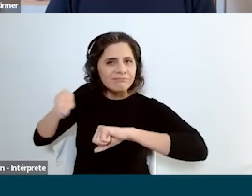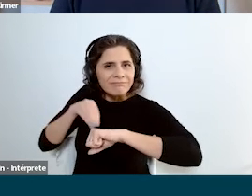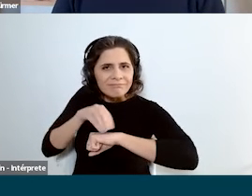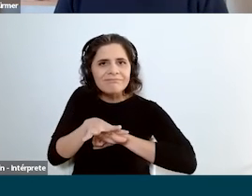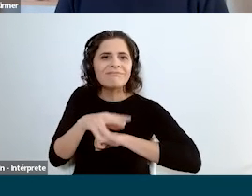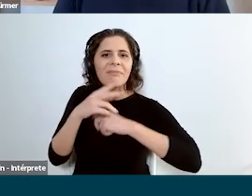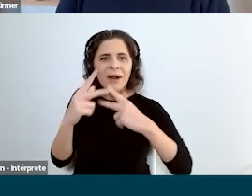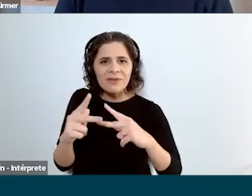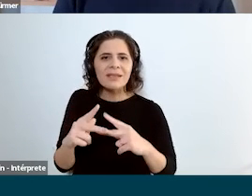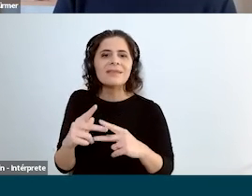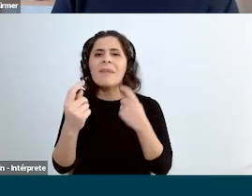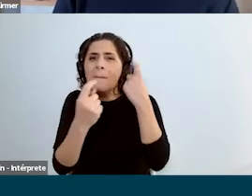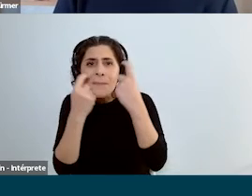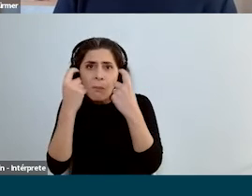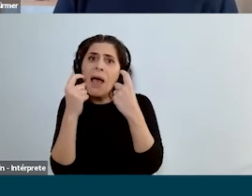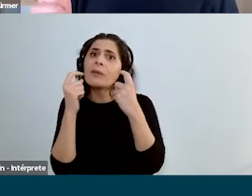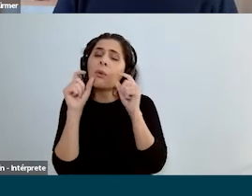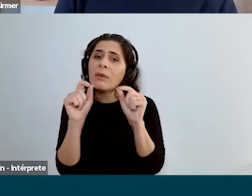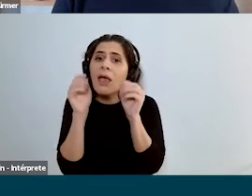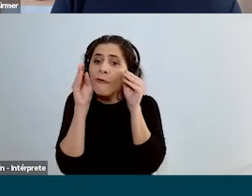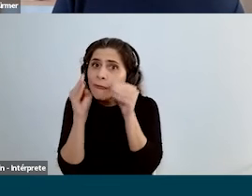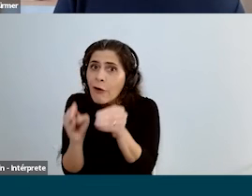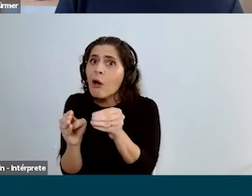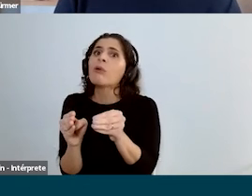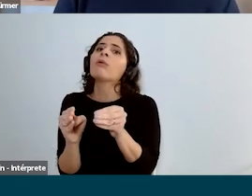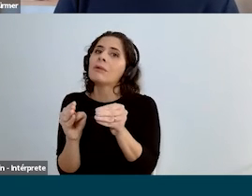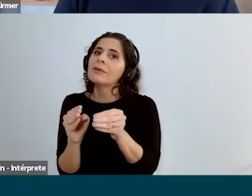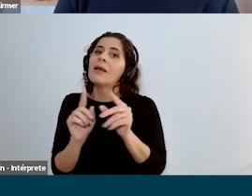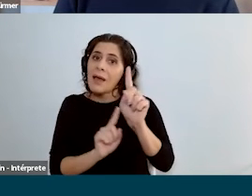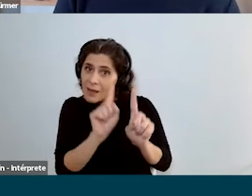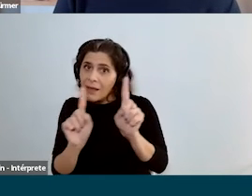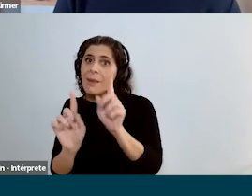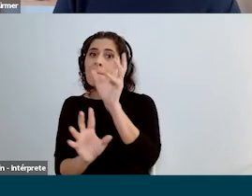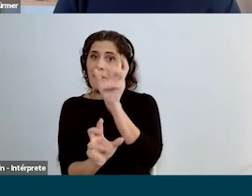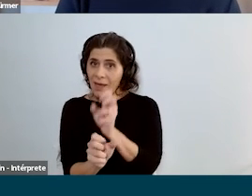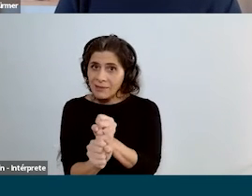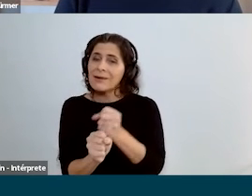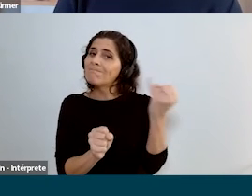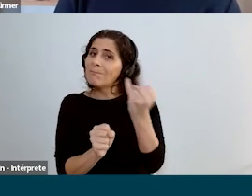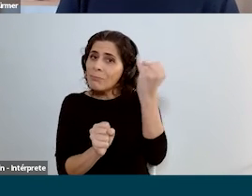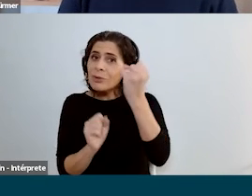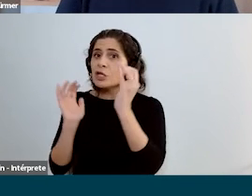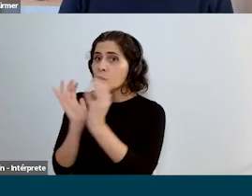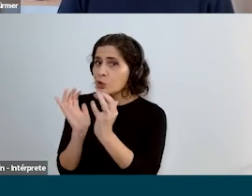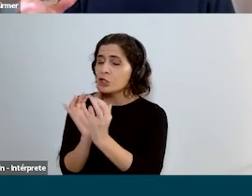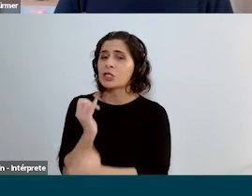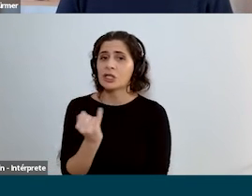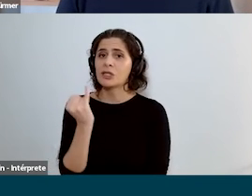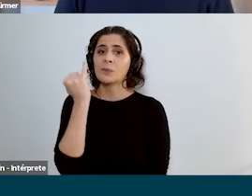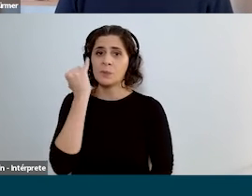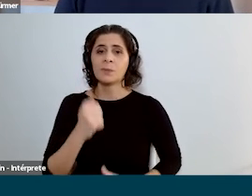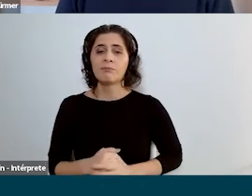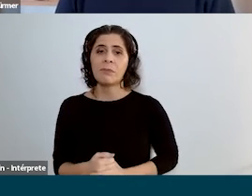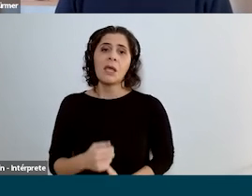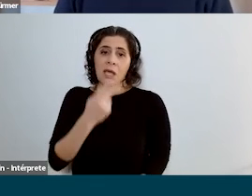pessoal. Quero deixar esse recado de tenham preocupação com as métricas, isso é muito importante para o time, isso é importante tanto